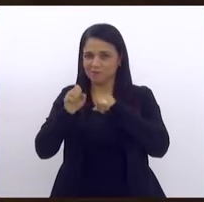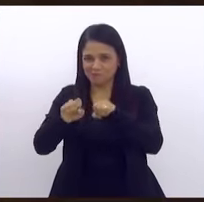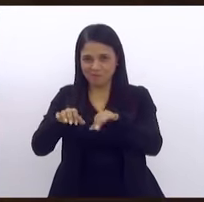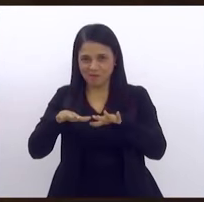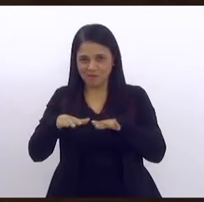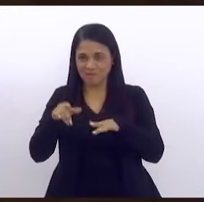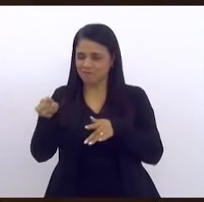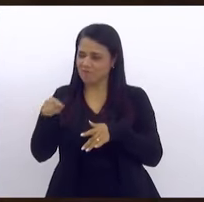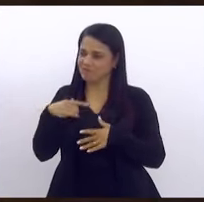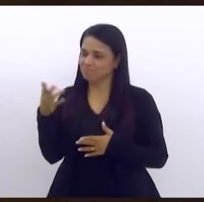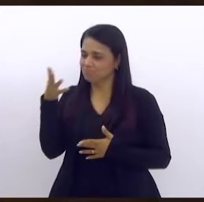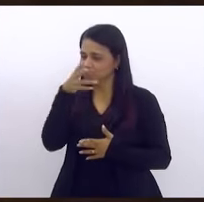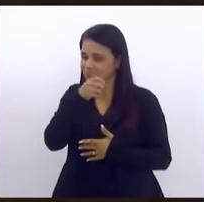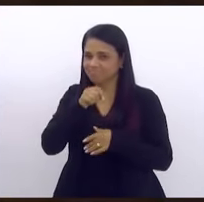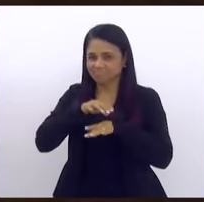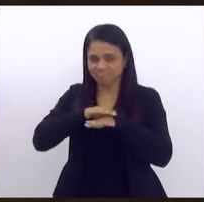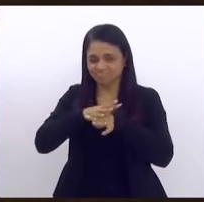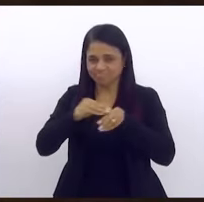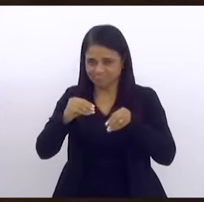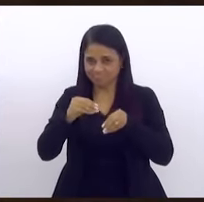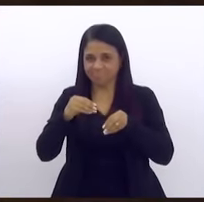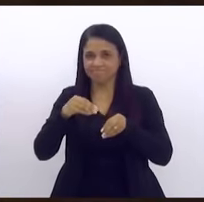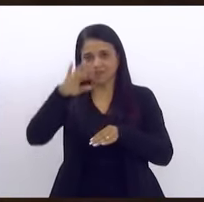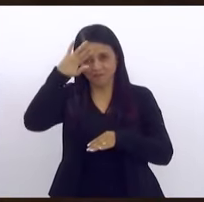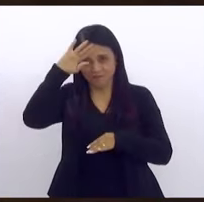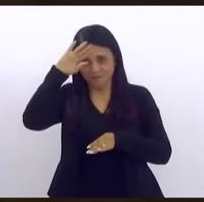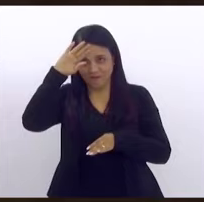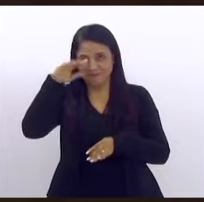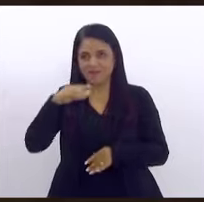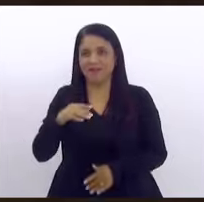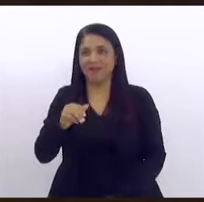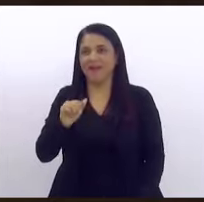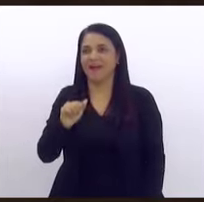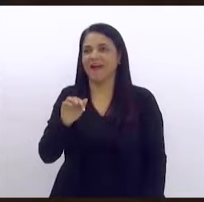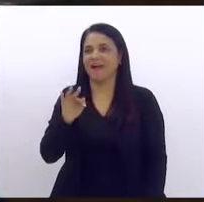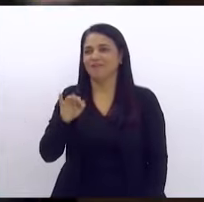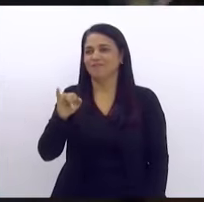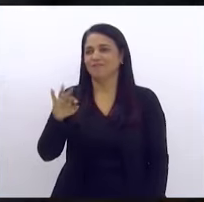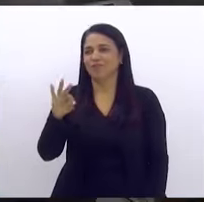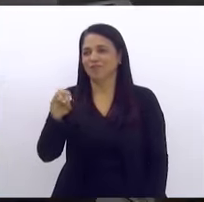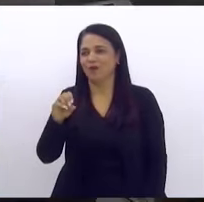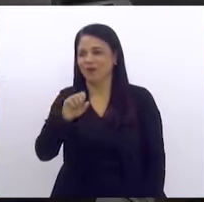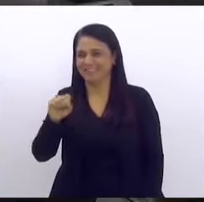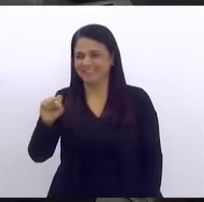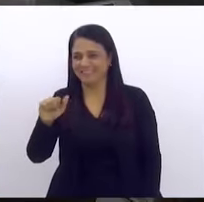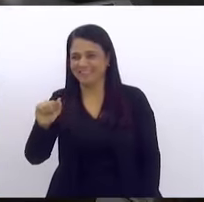Vossa Excelência se recupere logo da febre aftosa e retorne ao convívio com os amigos.